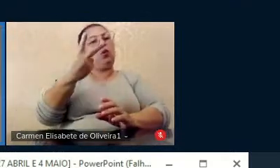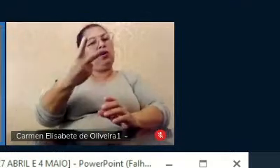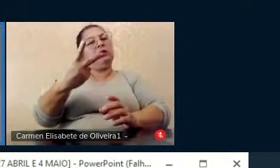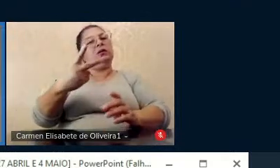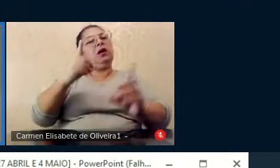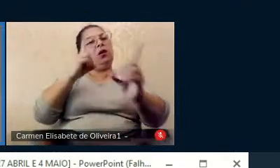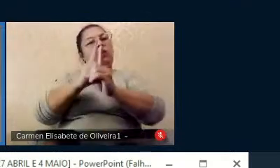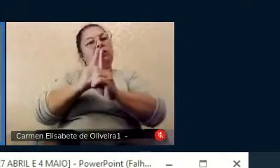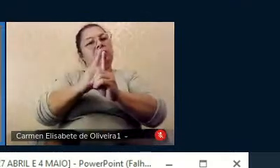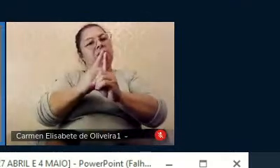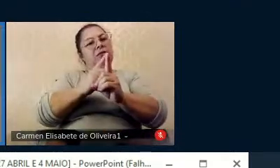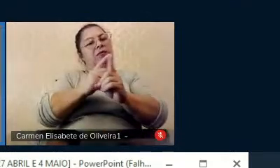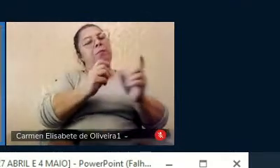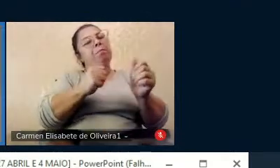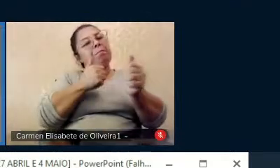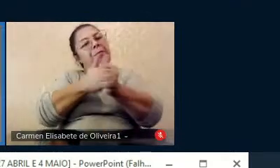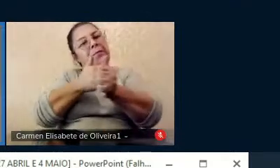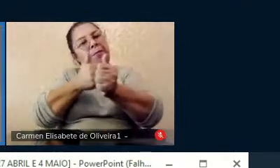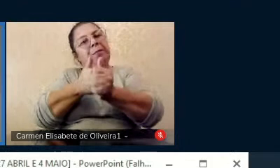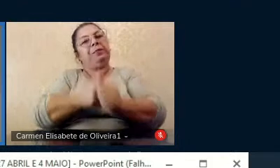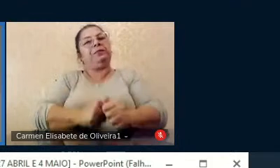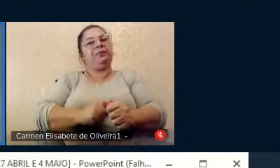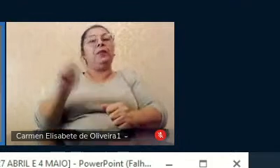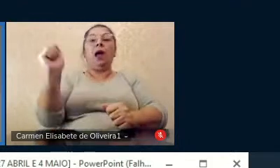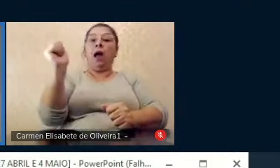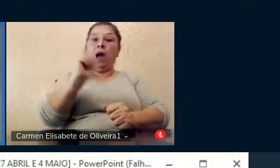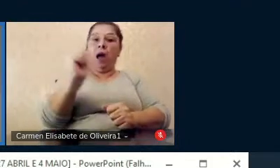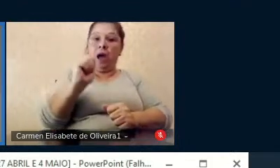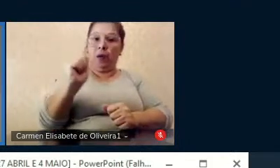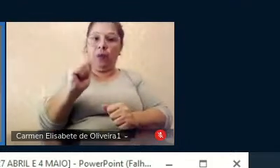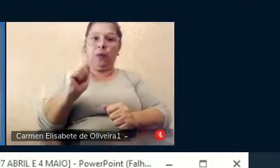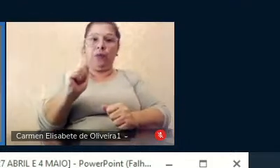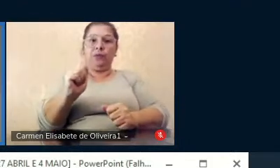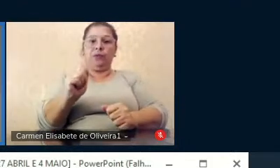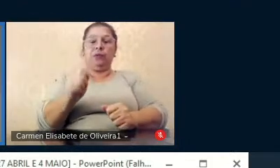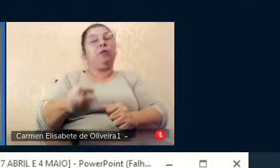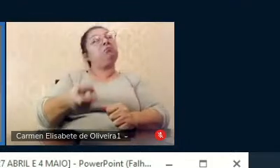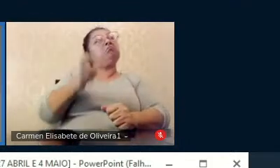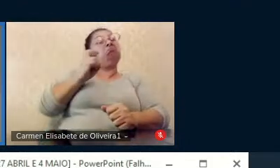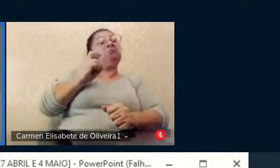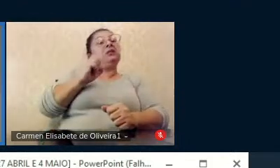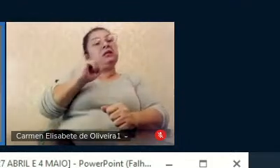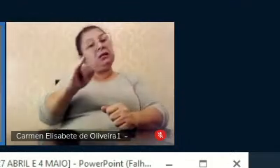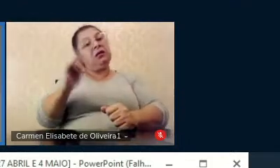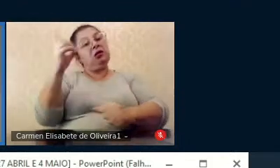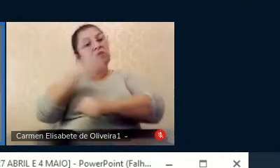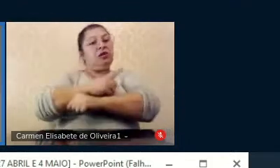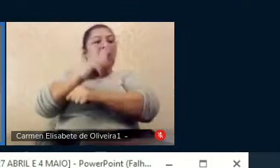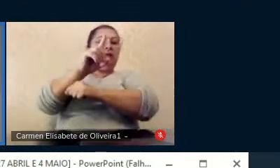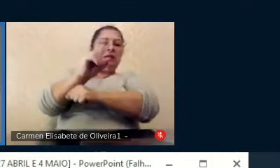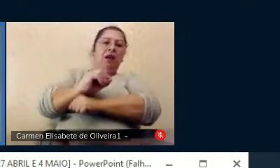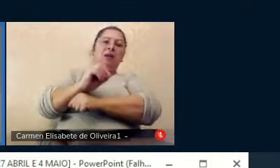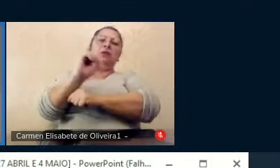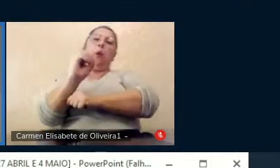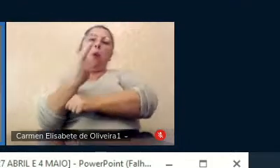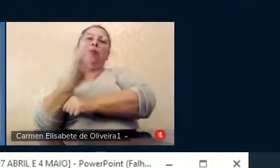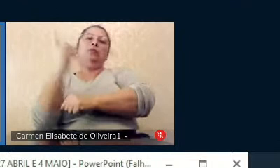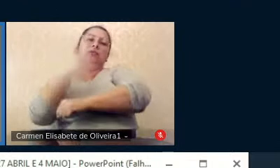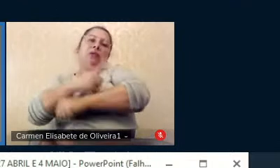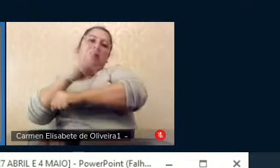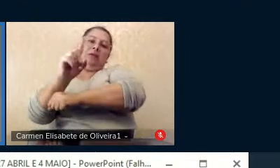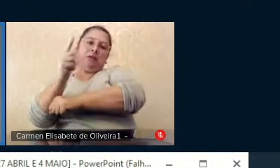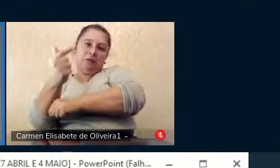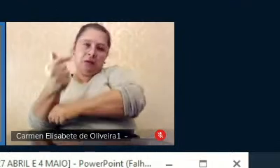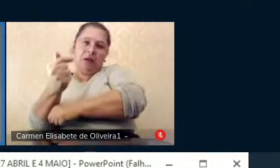encontros seguidos. E agosto nós vamos ver se o término será dia 10 ou dia 17, em razão de que vocês terão